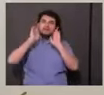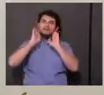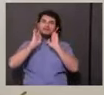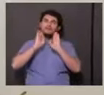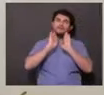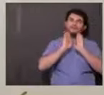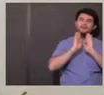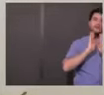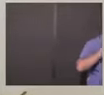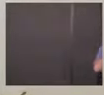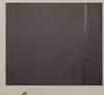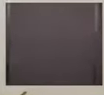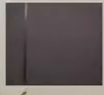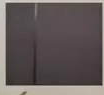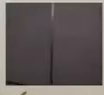Virgo